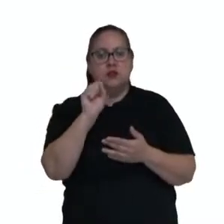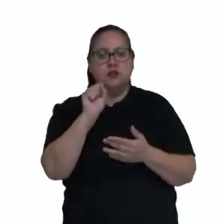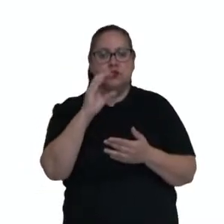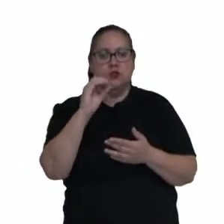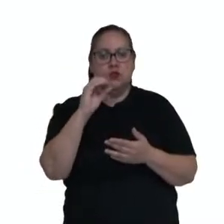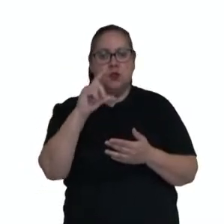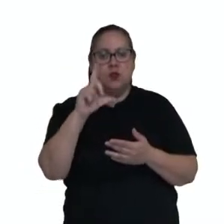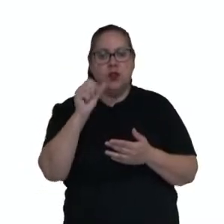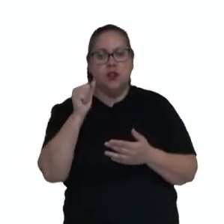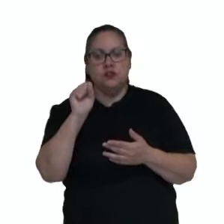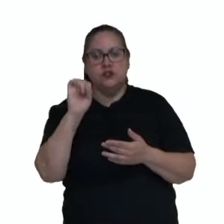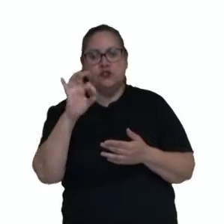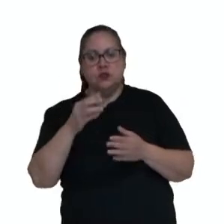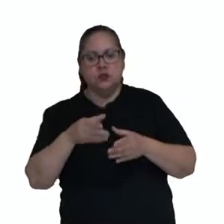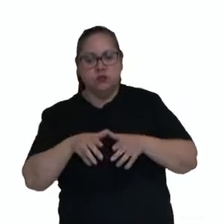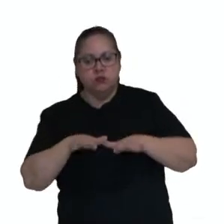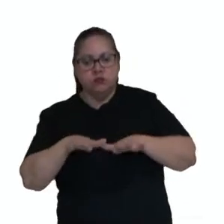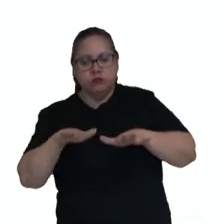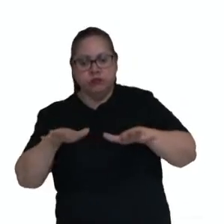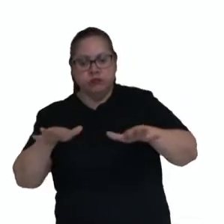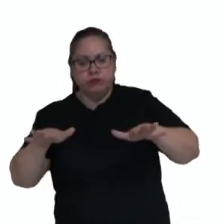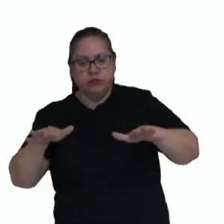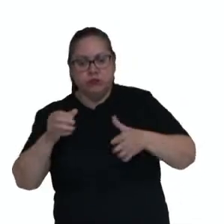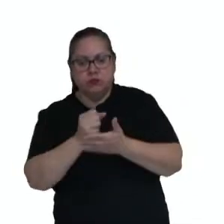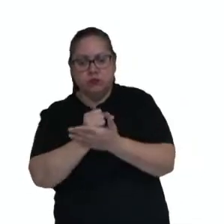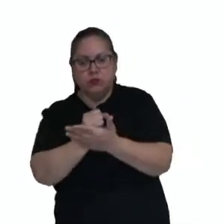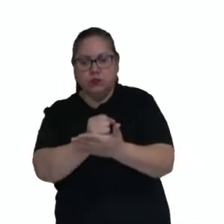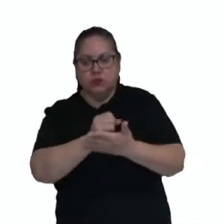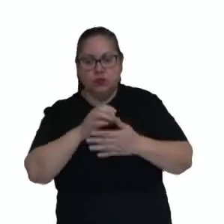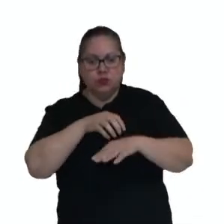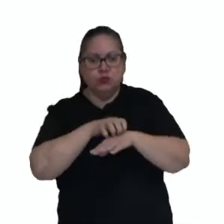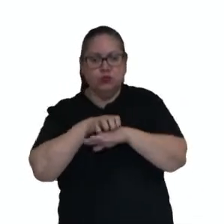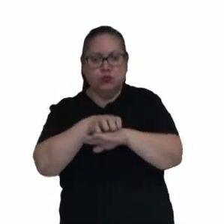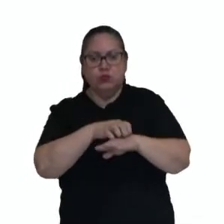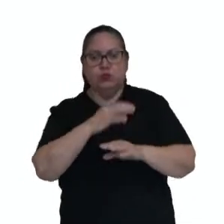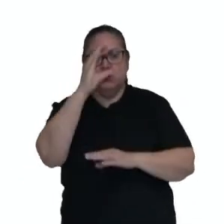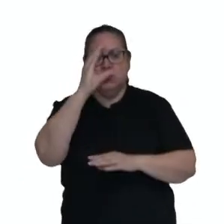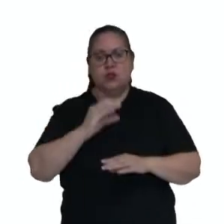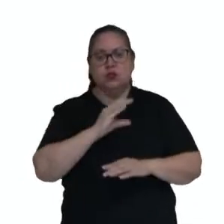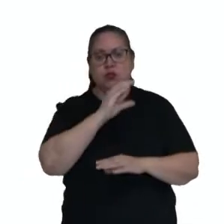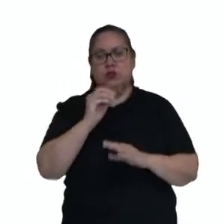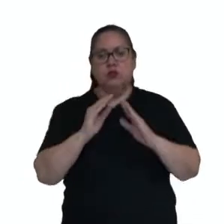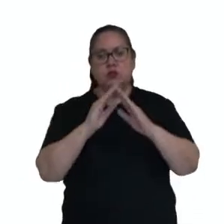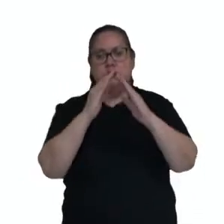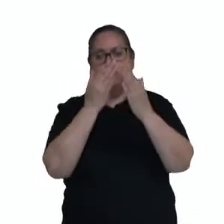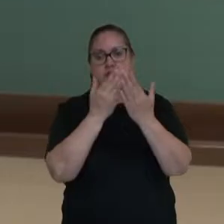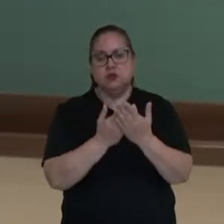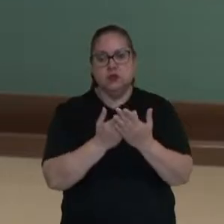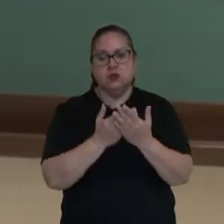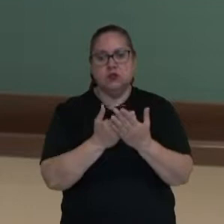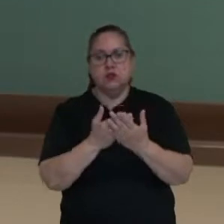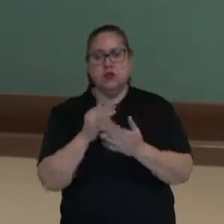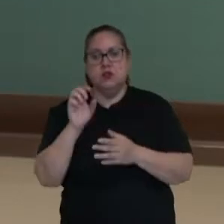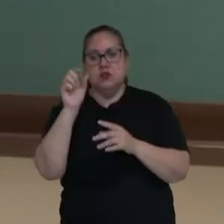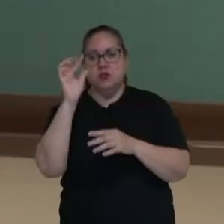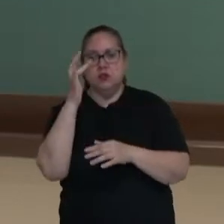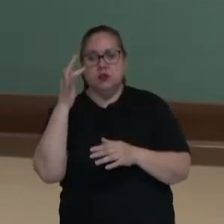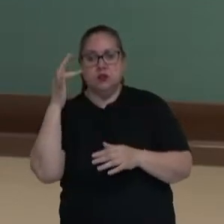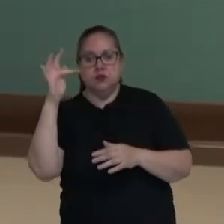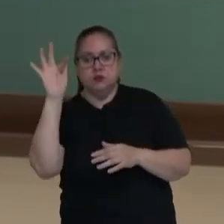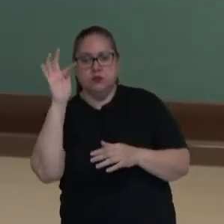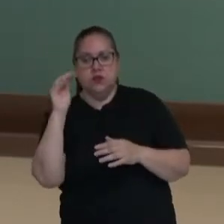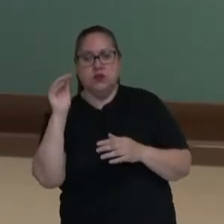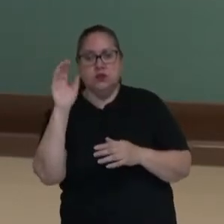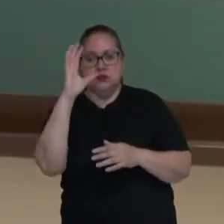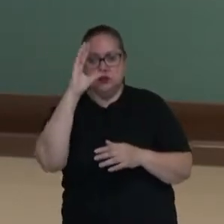contribuiu para a expansão do domínio católico na Europa por meio da formação de escolas e universidades cristãs. Nesse